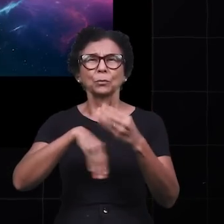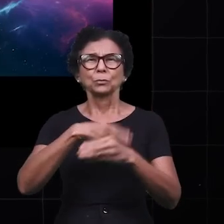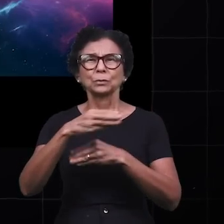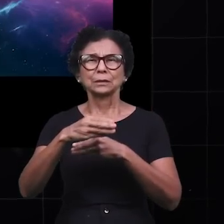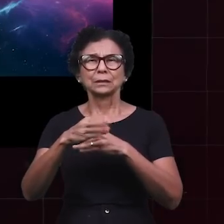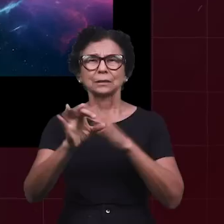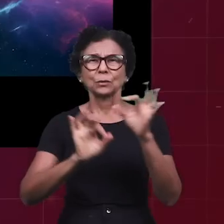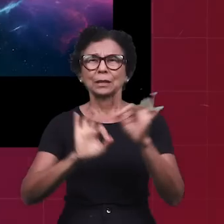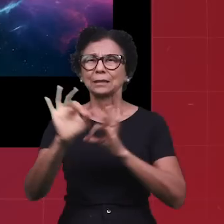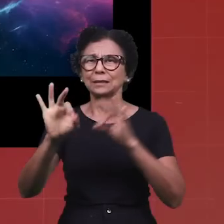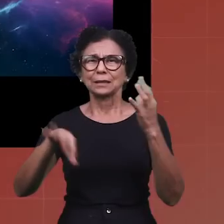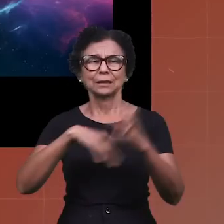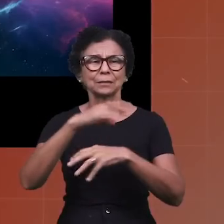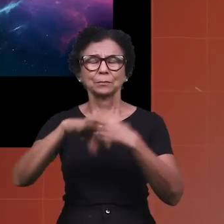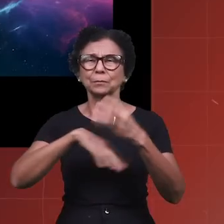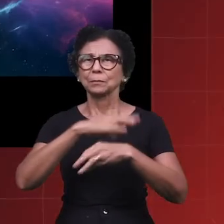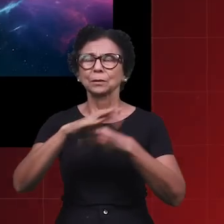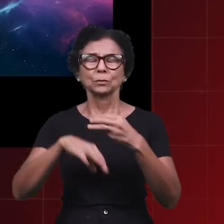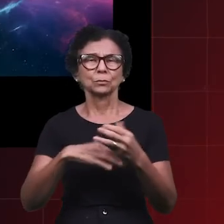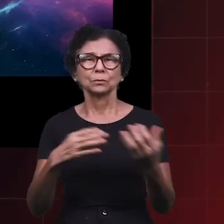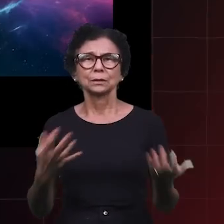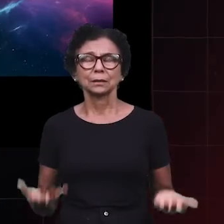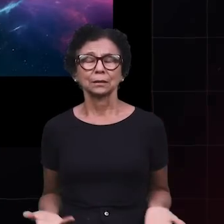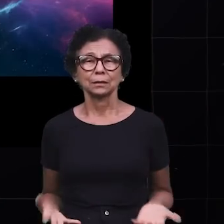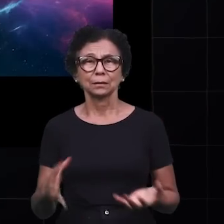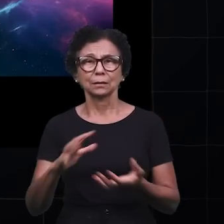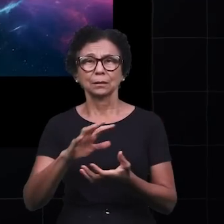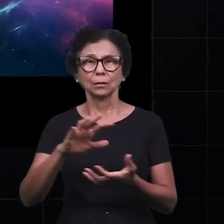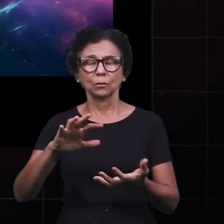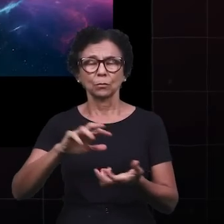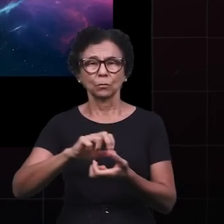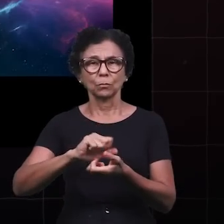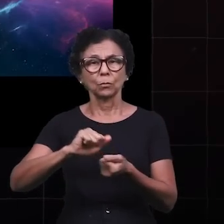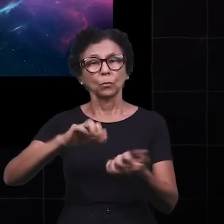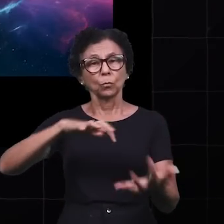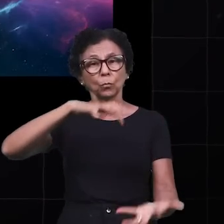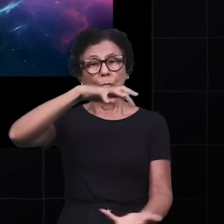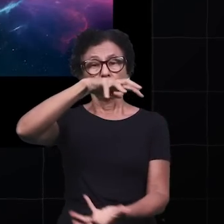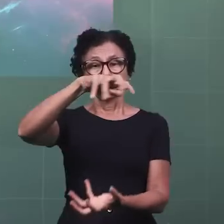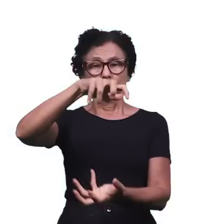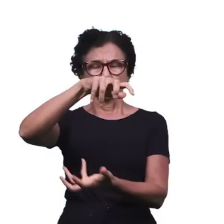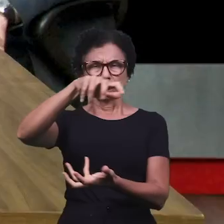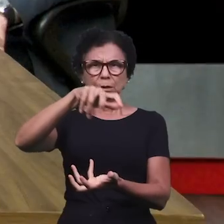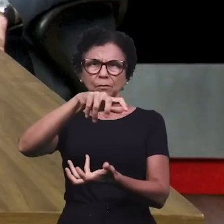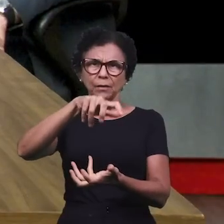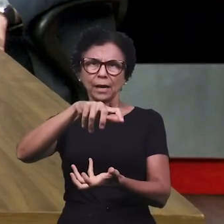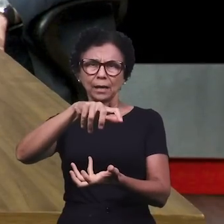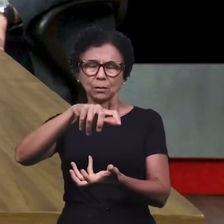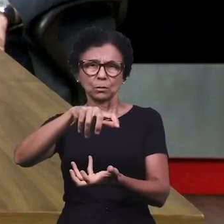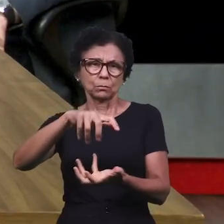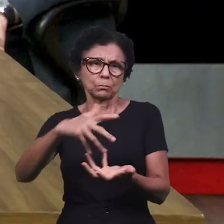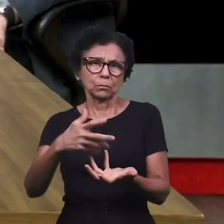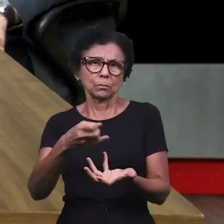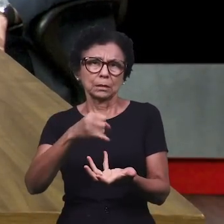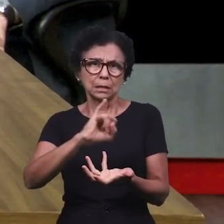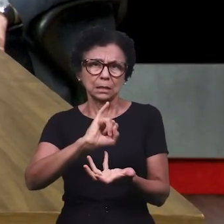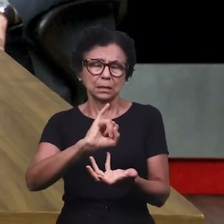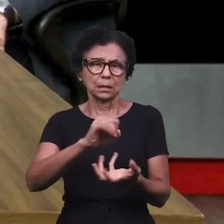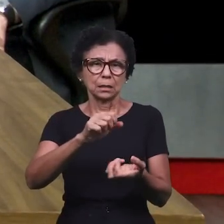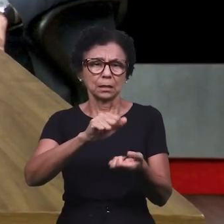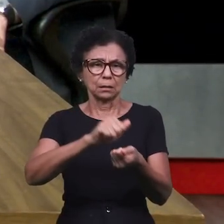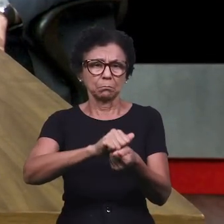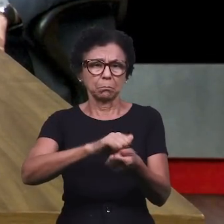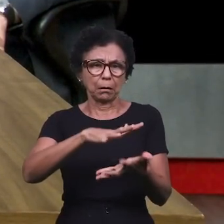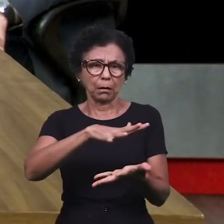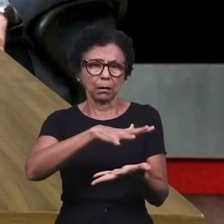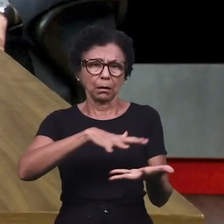a desordenar as coisas. Então o universo que gerou caótico, ele deveria ser continuado vindo